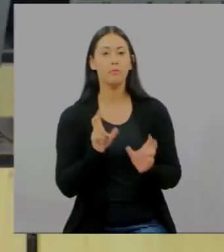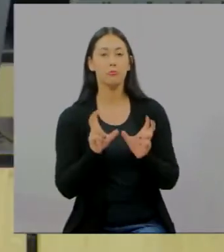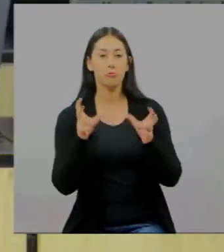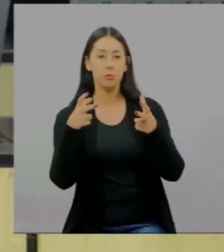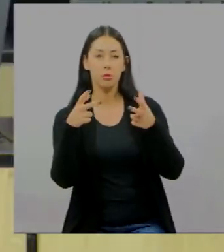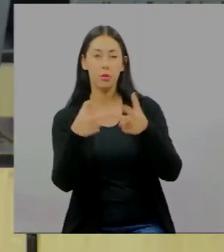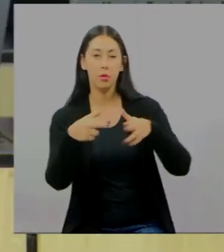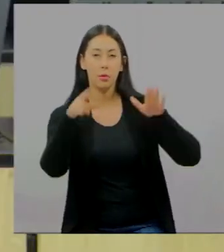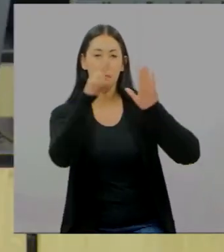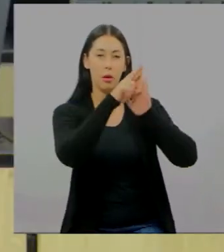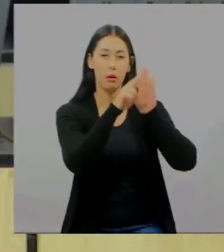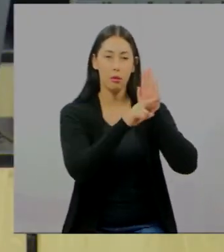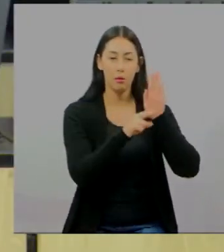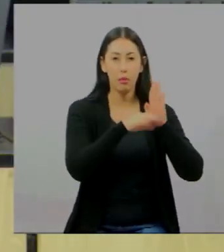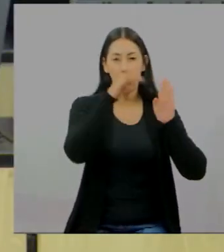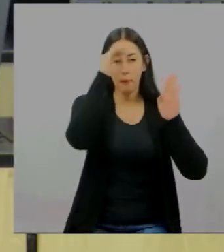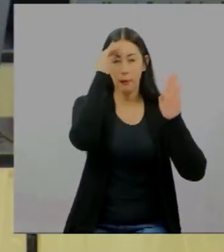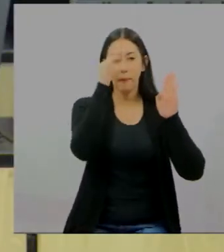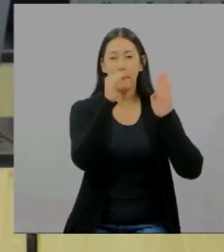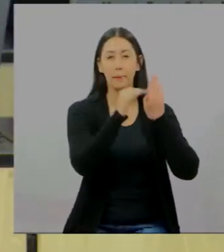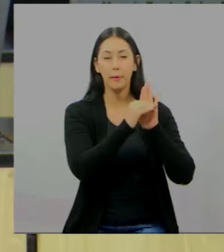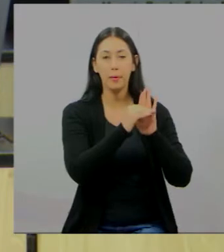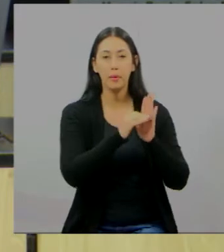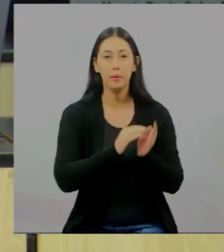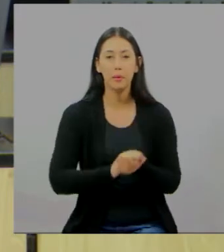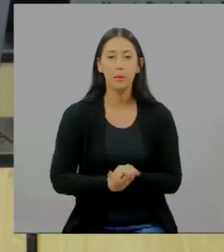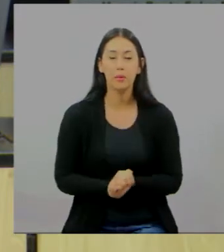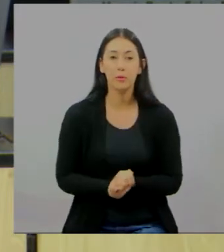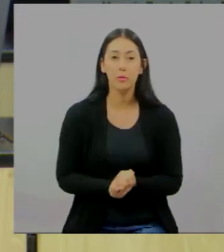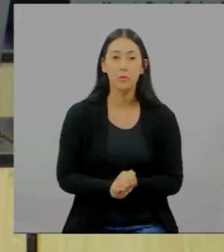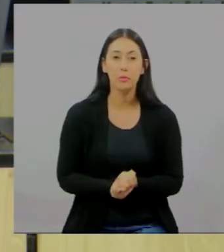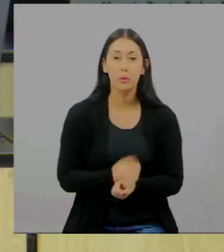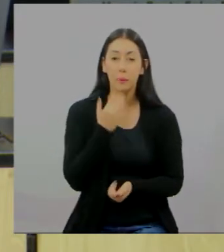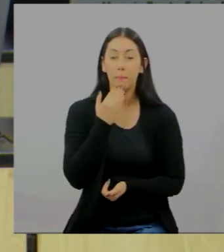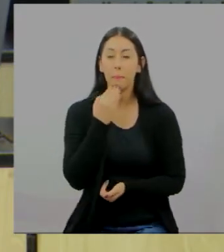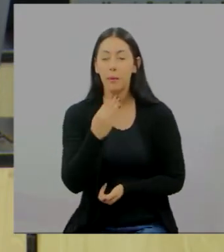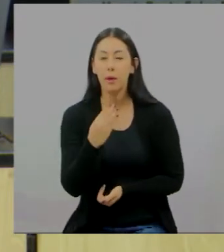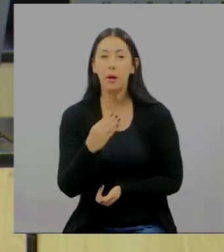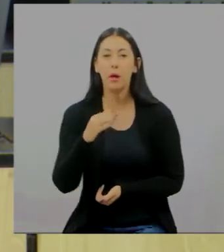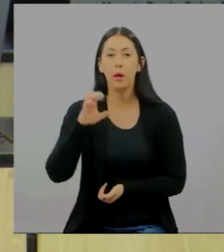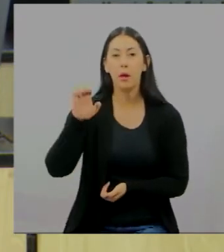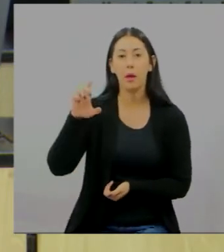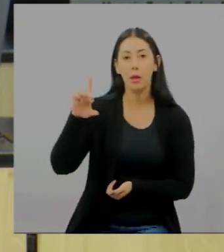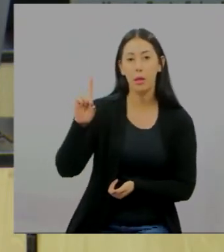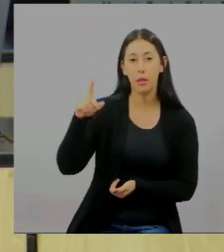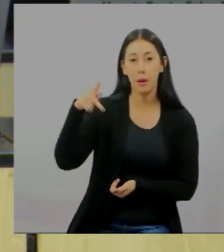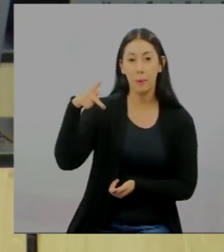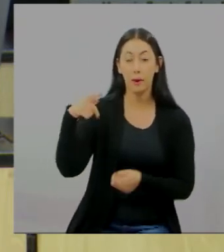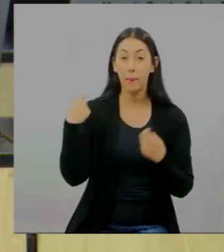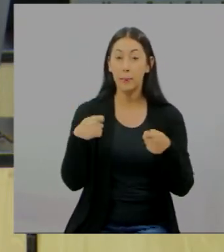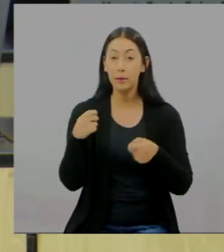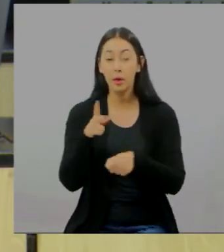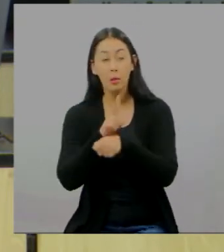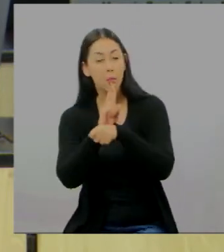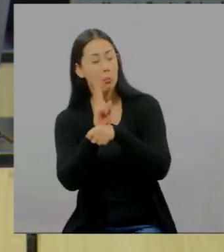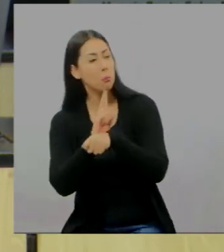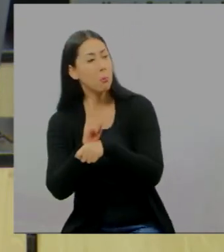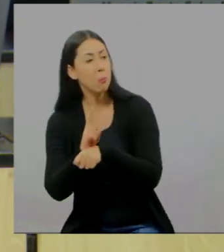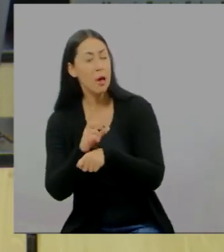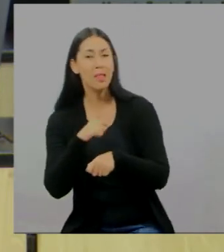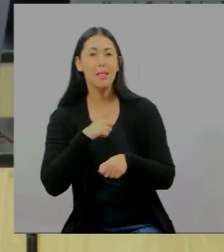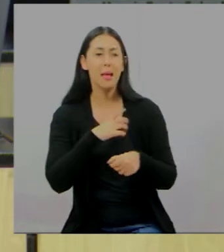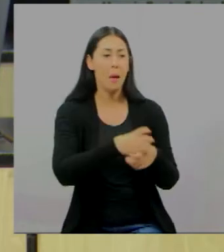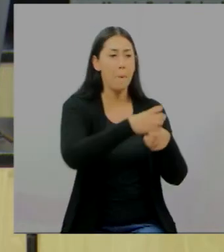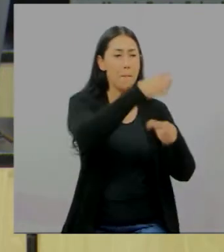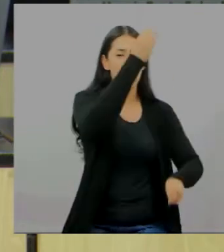pela Igreja de Plenário, cumpridas as formalidades regimentais, seja oficiado a IDP solicitando análise de todos os postes de madeira ainda